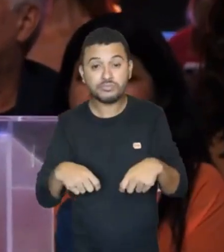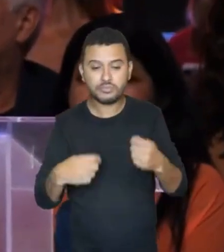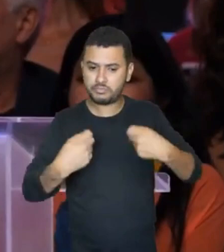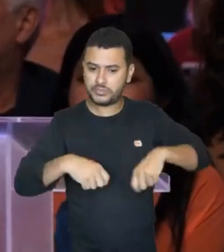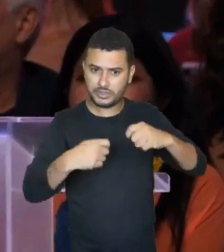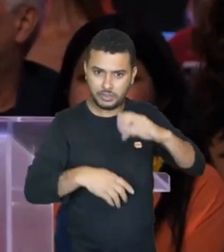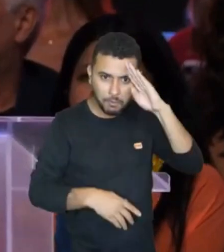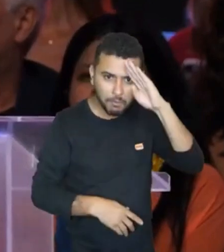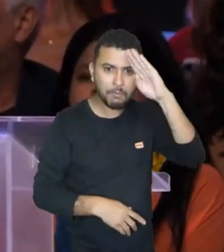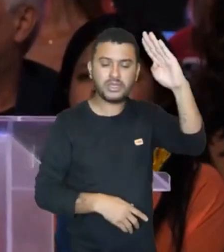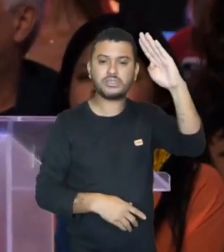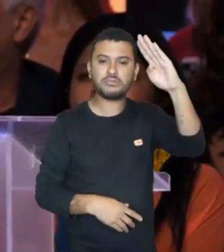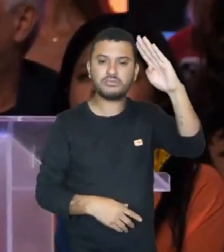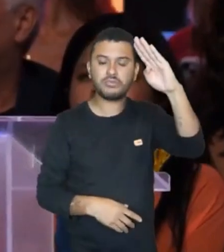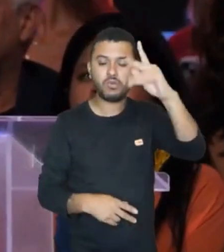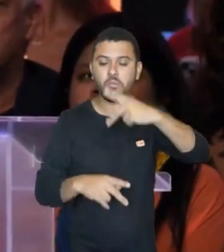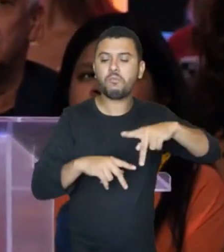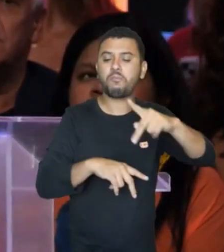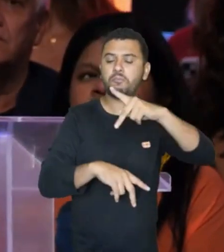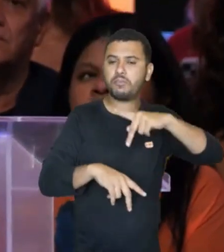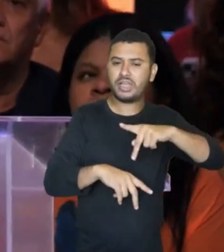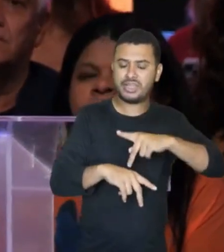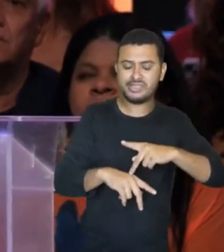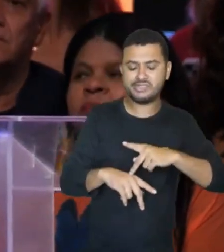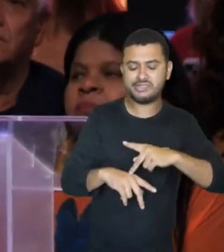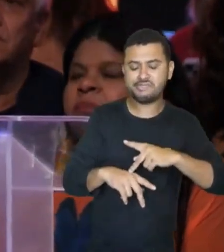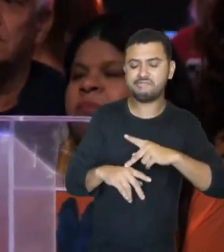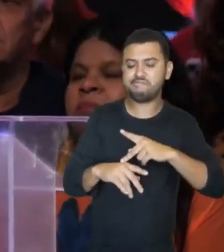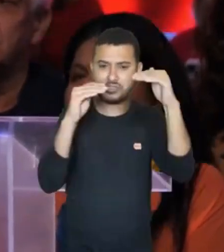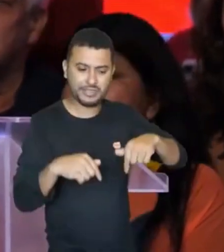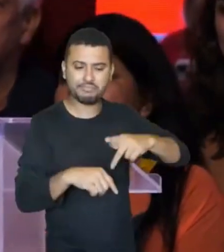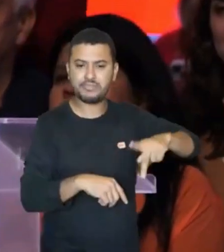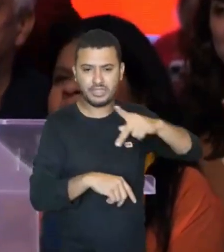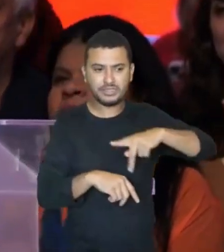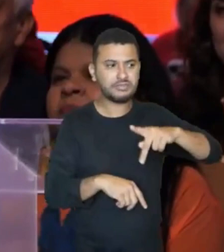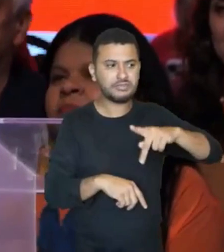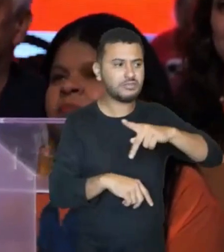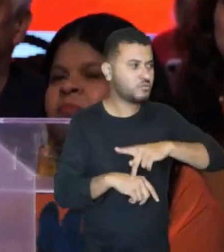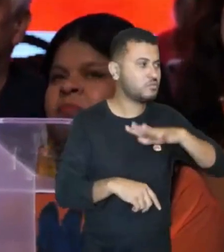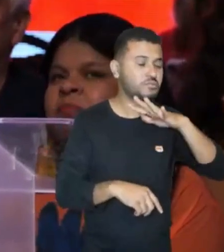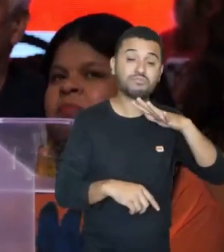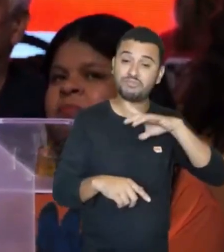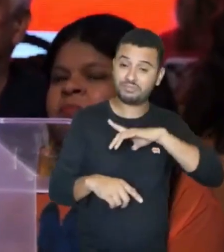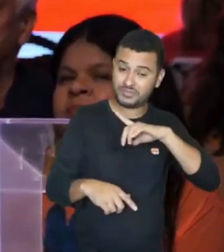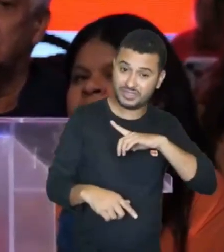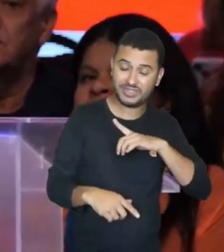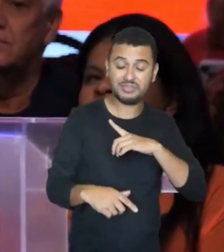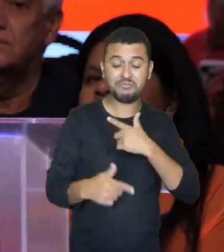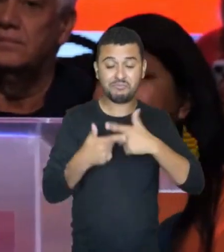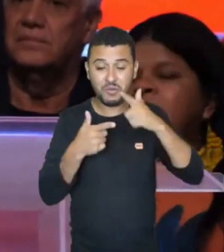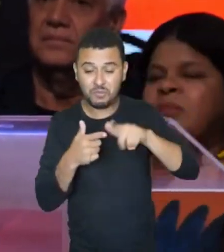principalmente um país tão desigual como o nosso, um país tão vilipendiado na